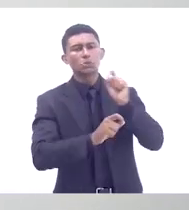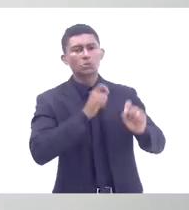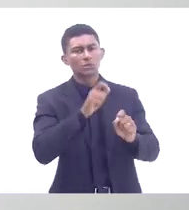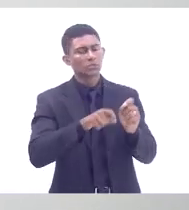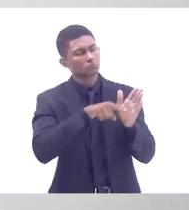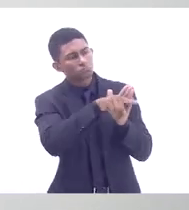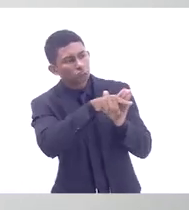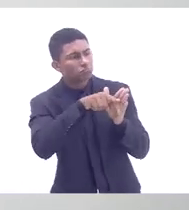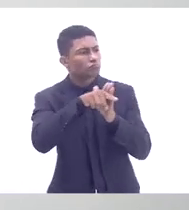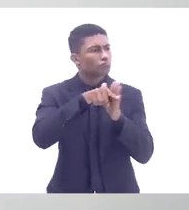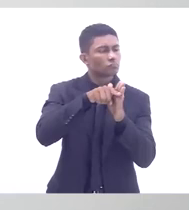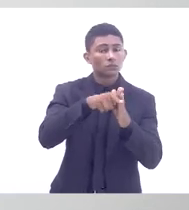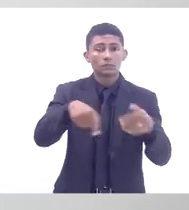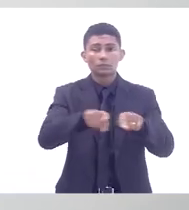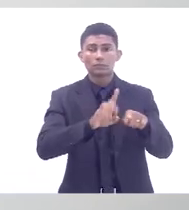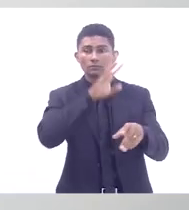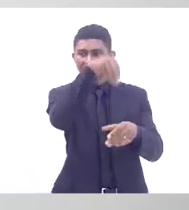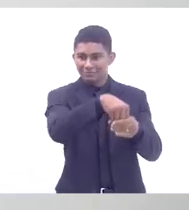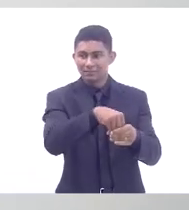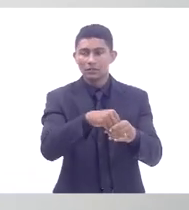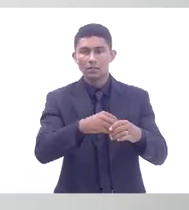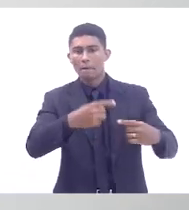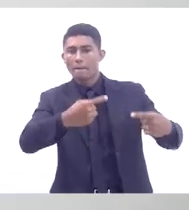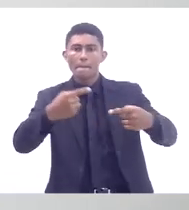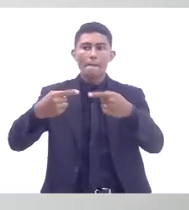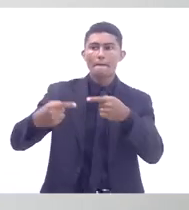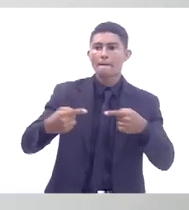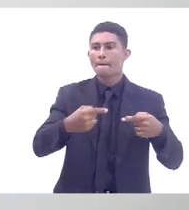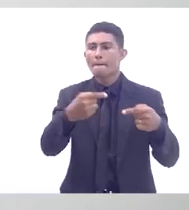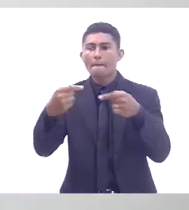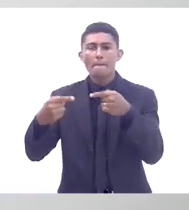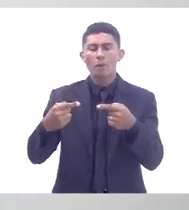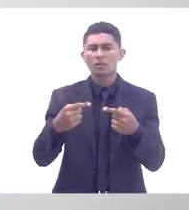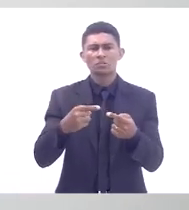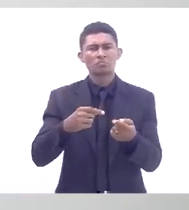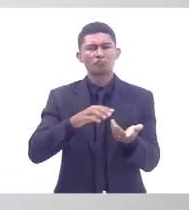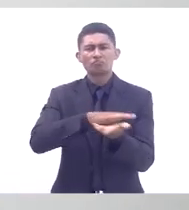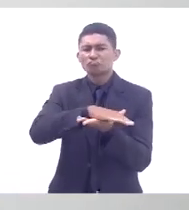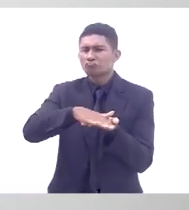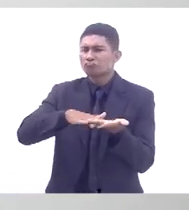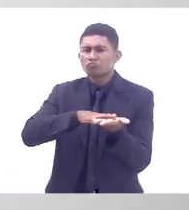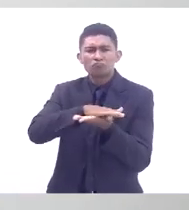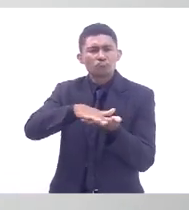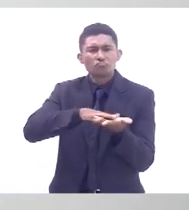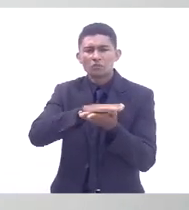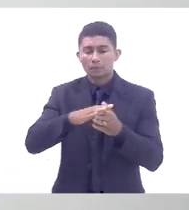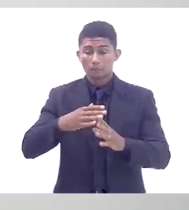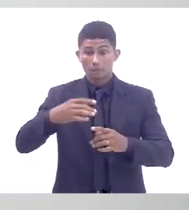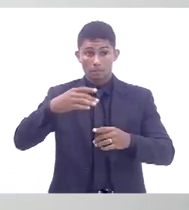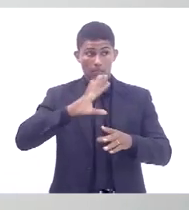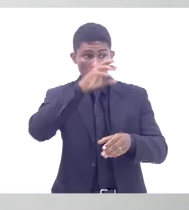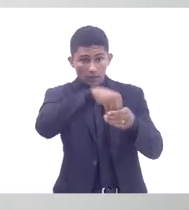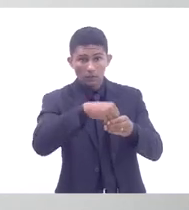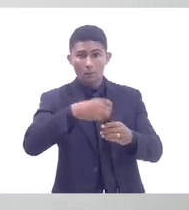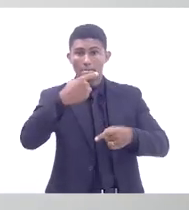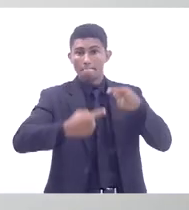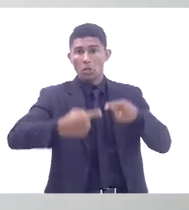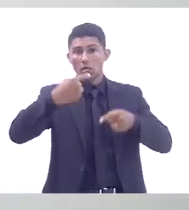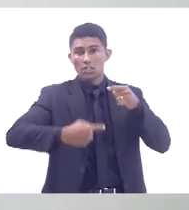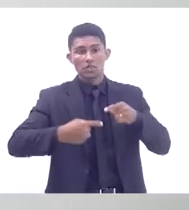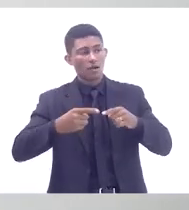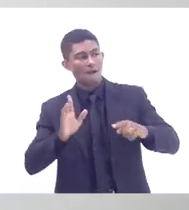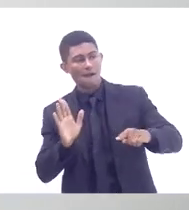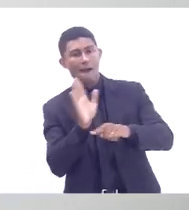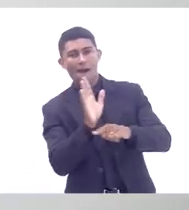Na Comunidade acadêmica para que seja subsidiada uma laboração de políticas internas na Instituição